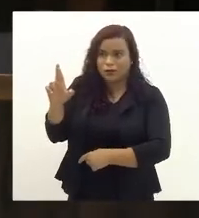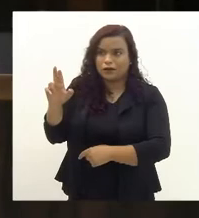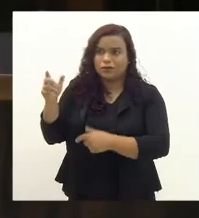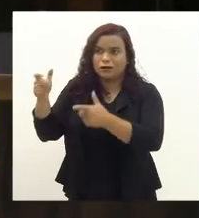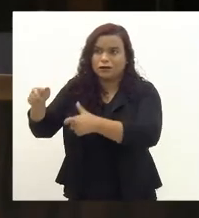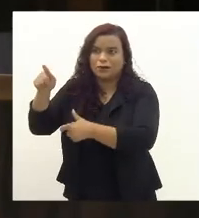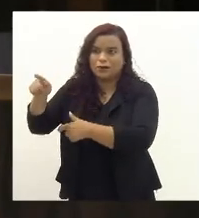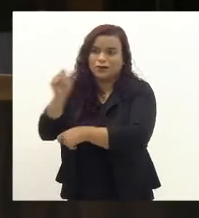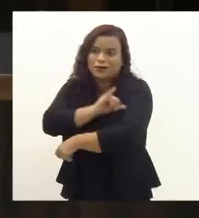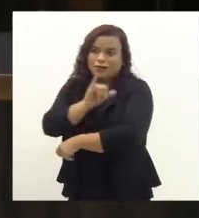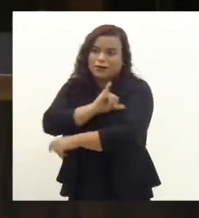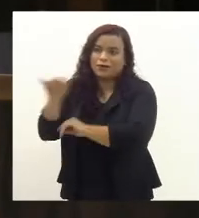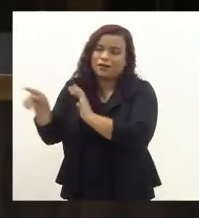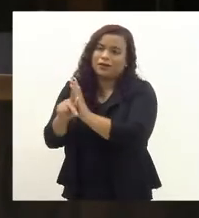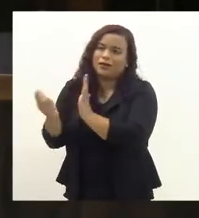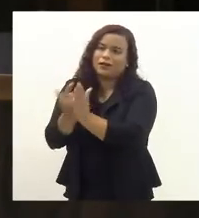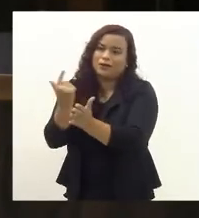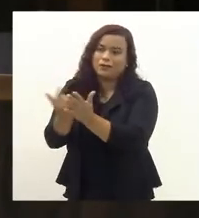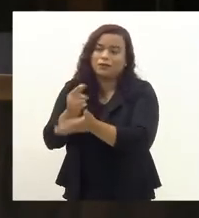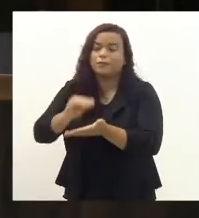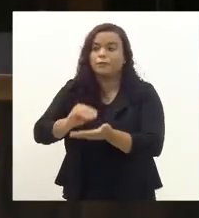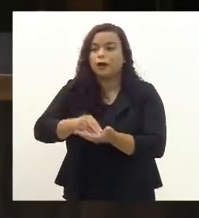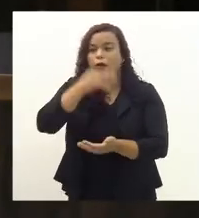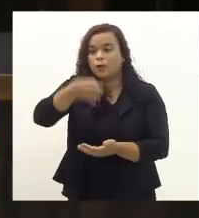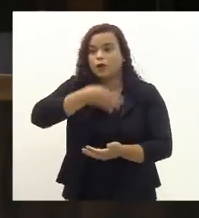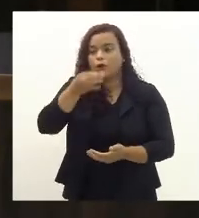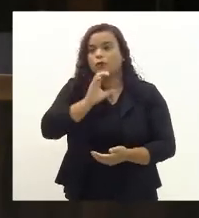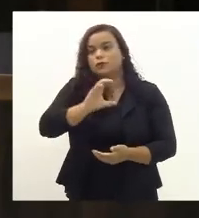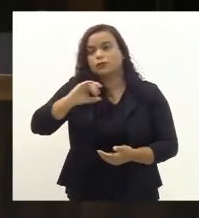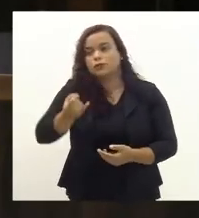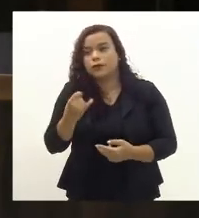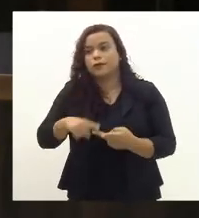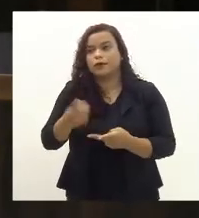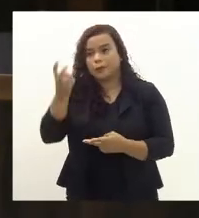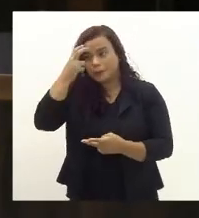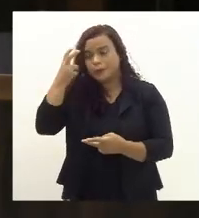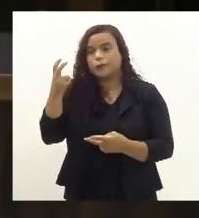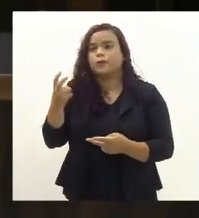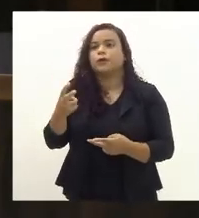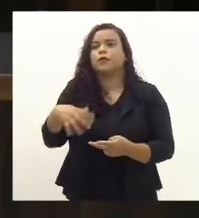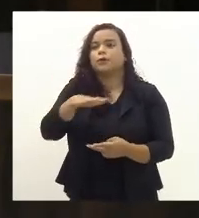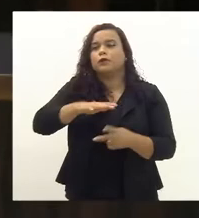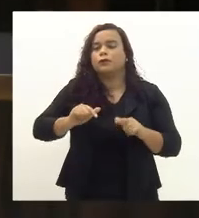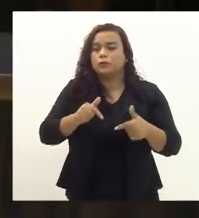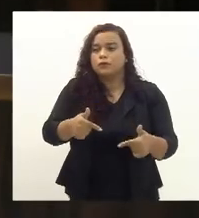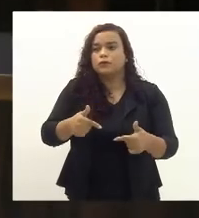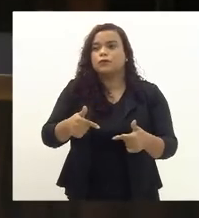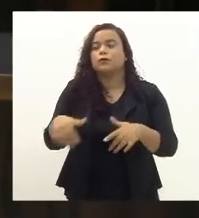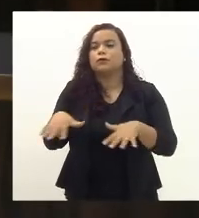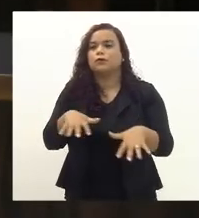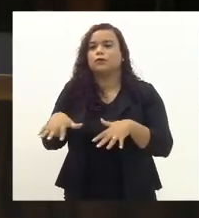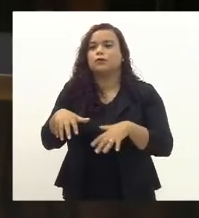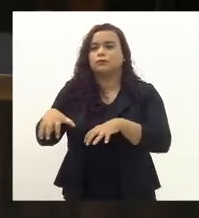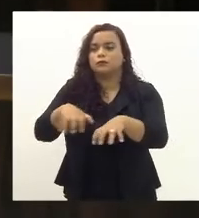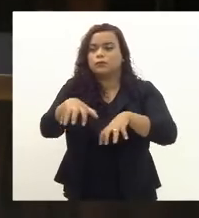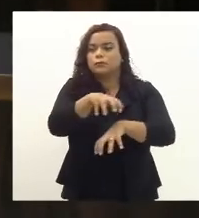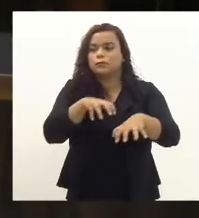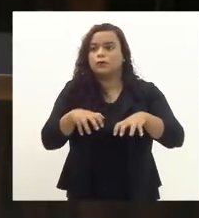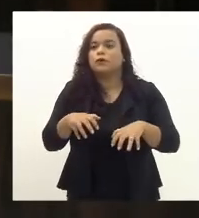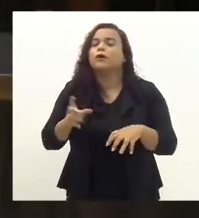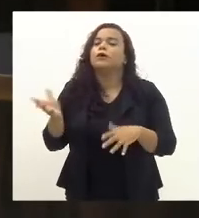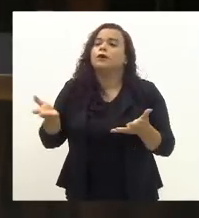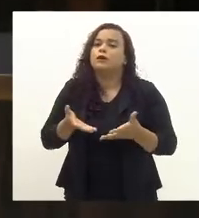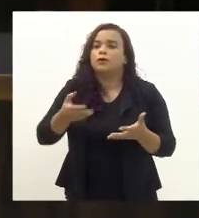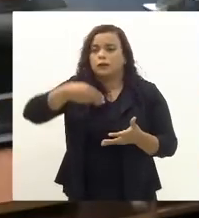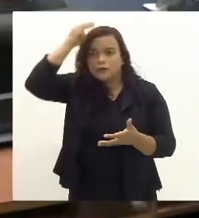das comissões de correção Justiça de cultura e de assuntos municipais envolvimento regional e ela começou de com essa notícia Deputado Márcio